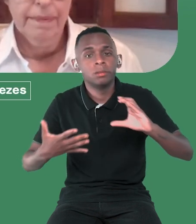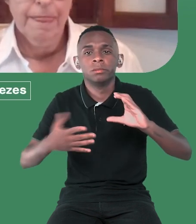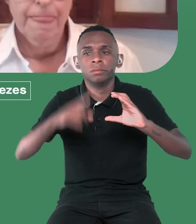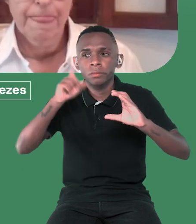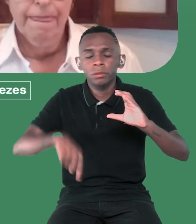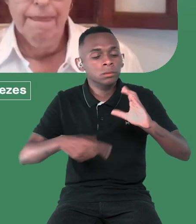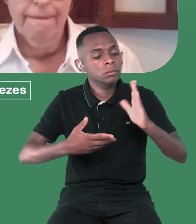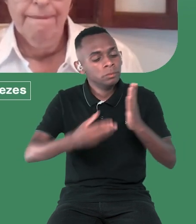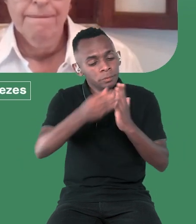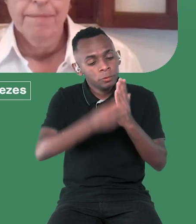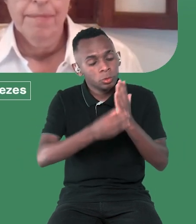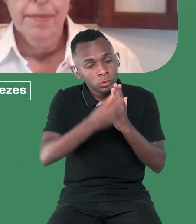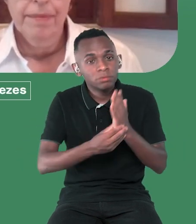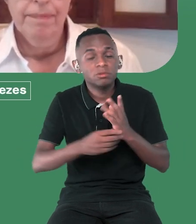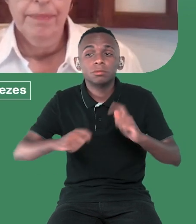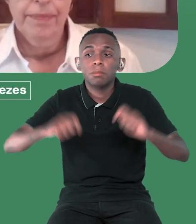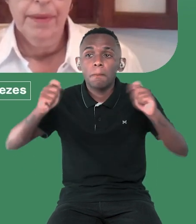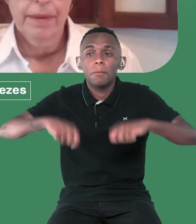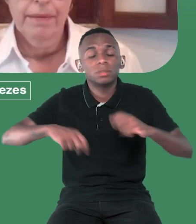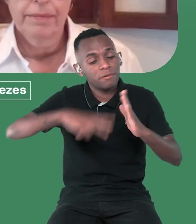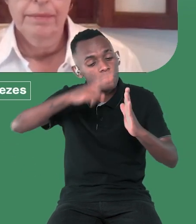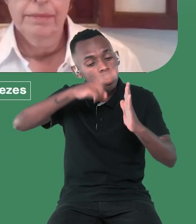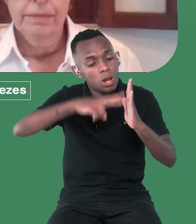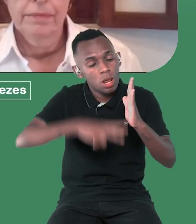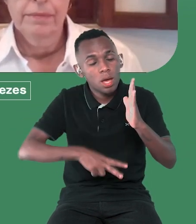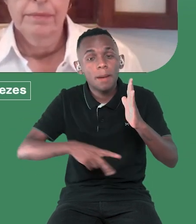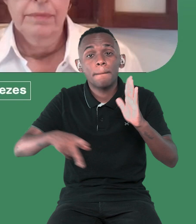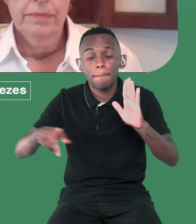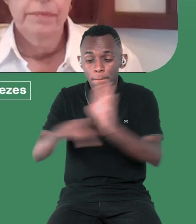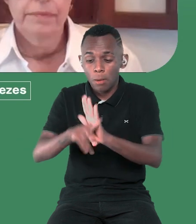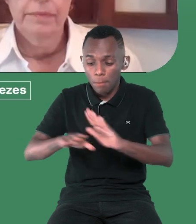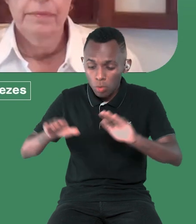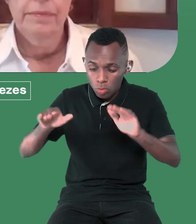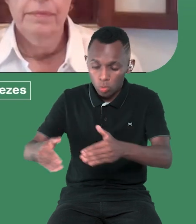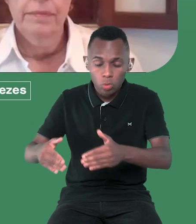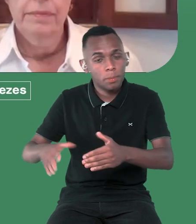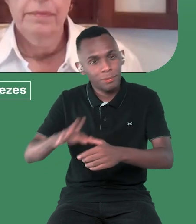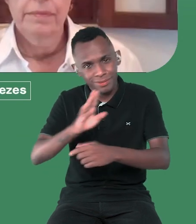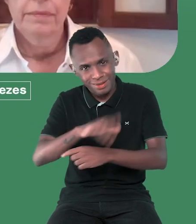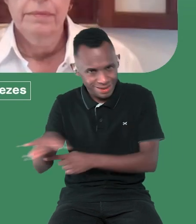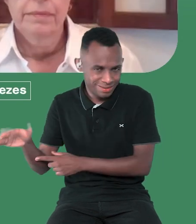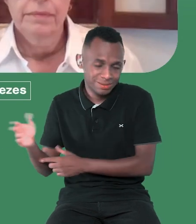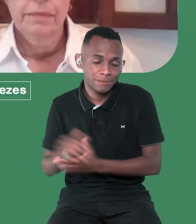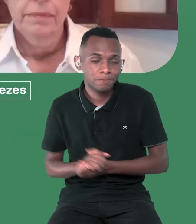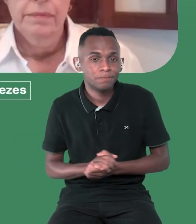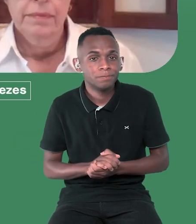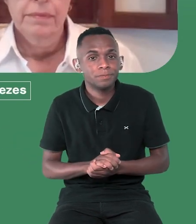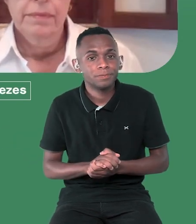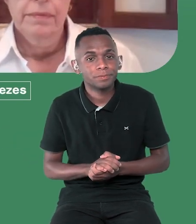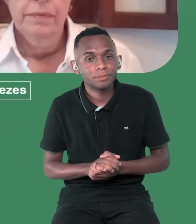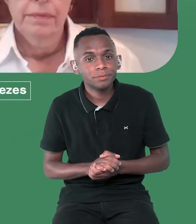um livro que pudesse ser lido para a infância. Então,